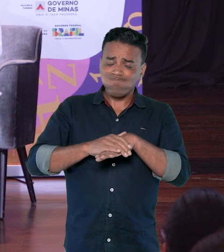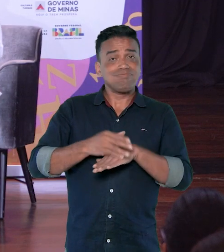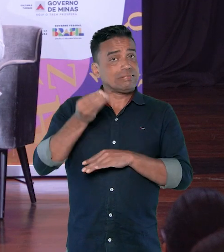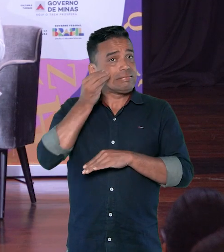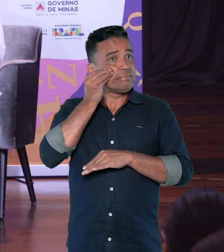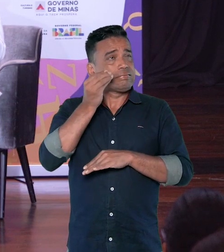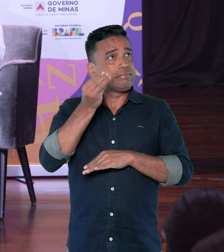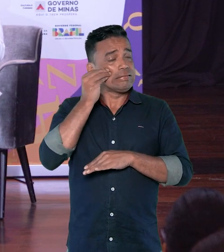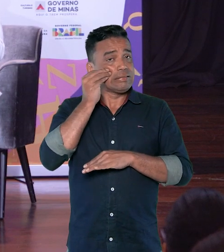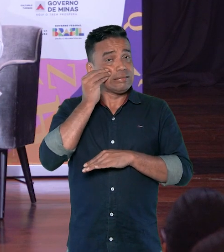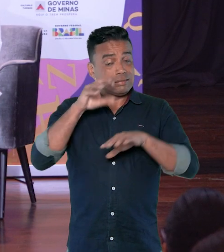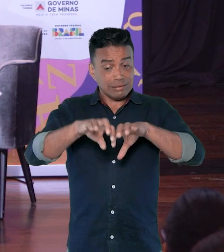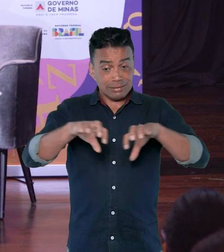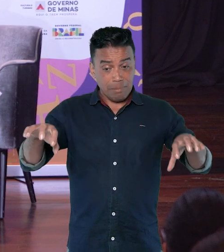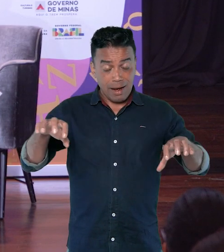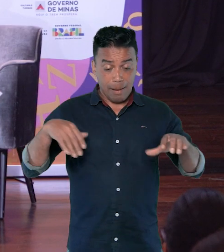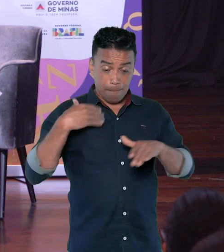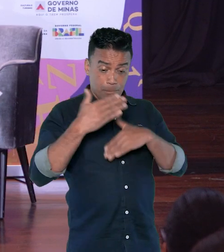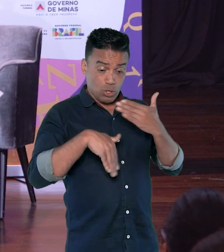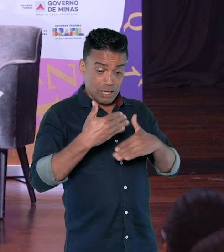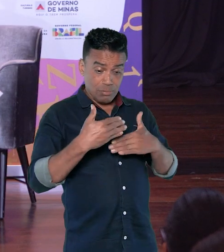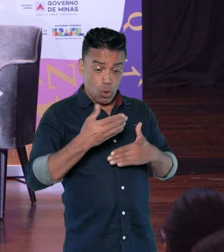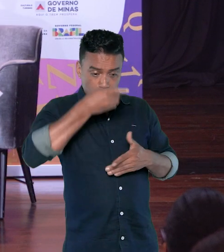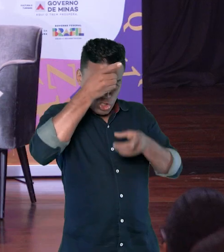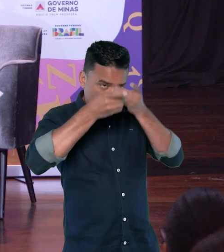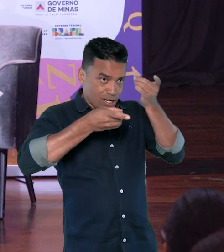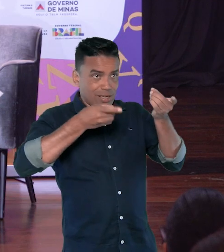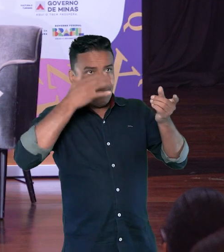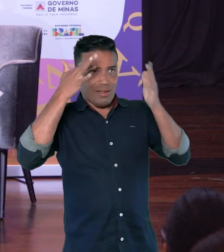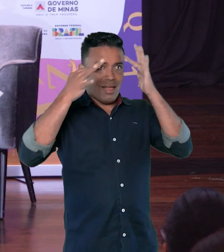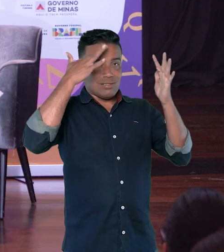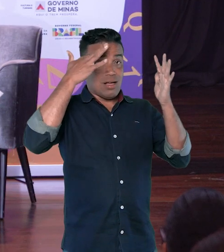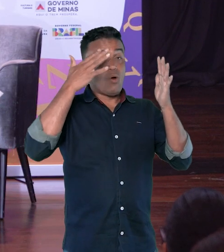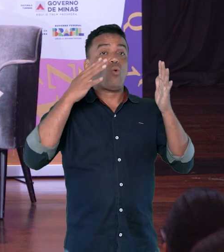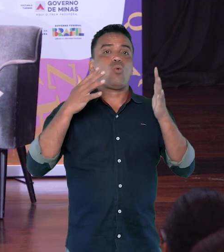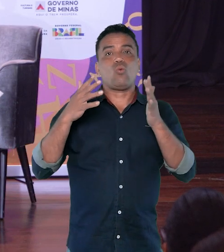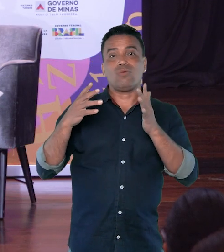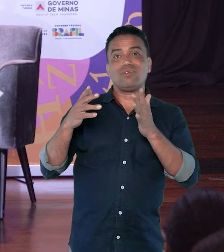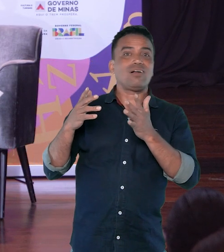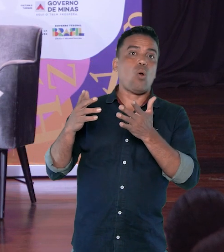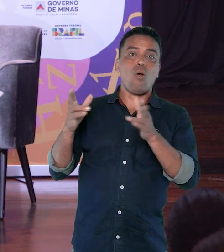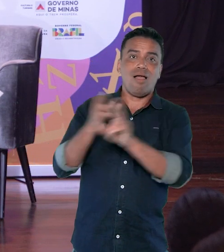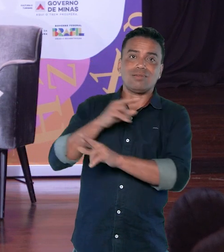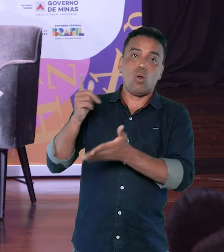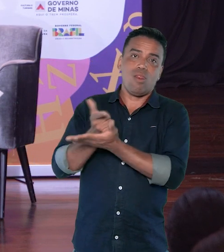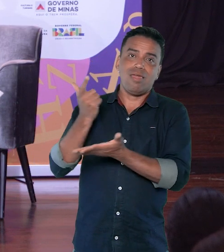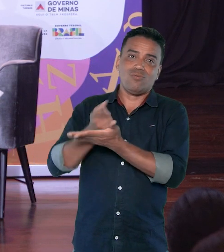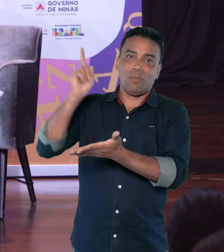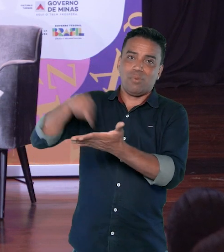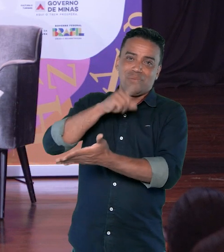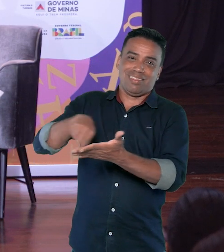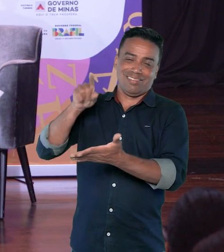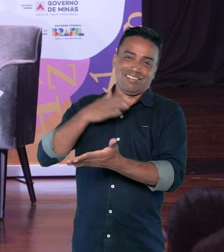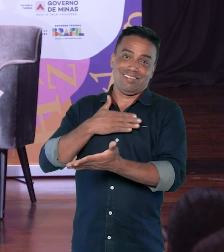isolar o meu processo criativo de tudo que estava acontecendo em relação ao Avesso da Pele. Porque